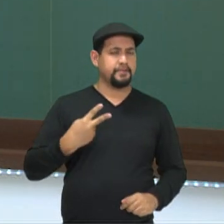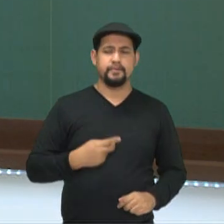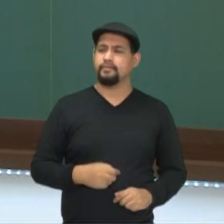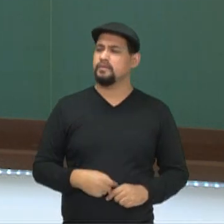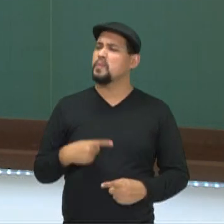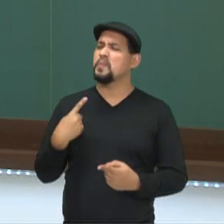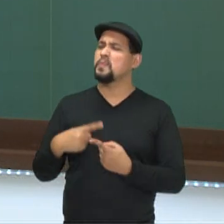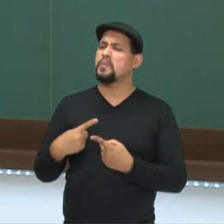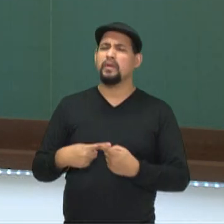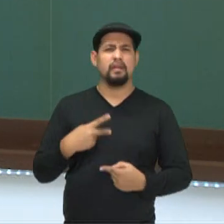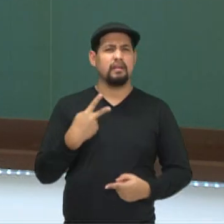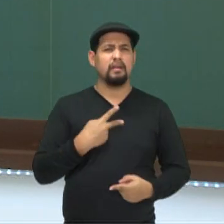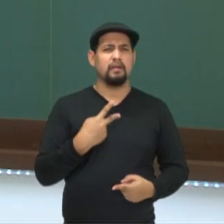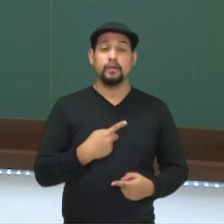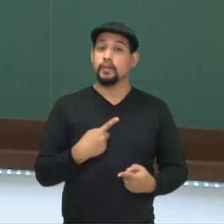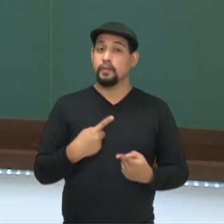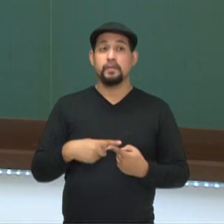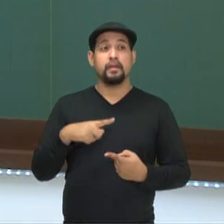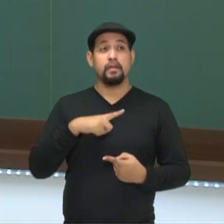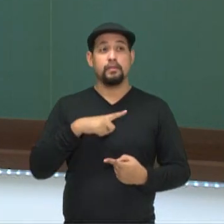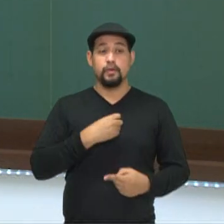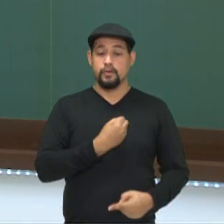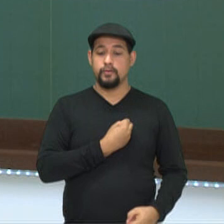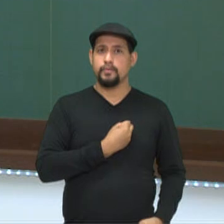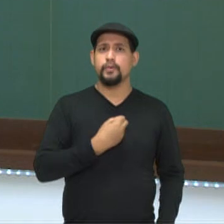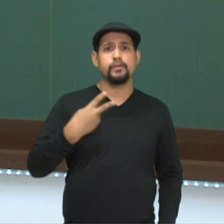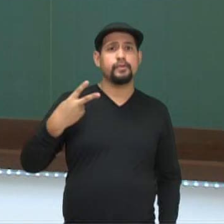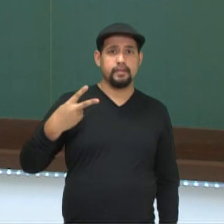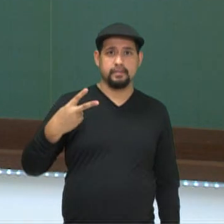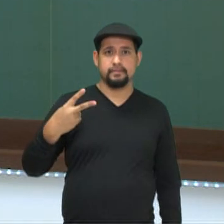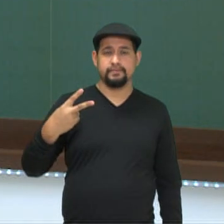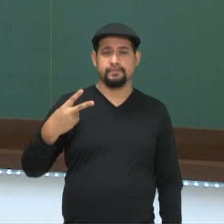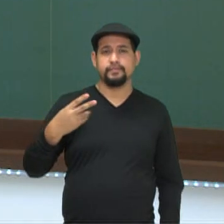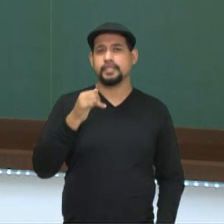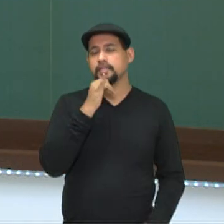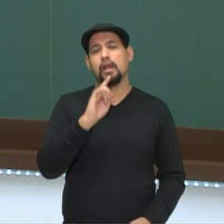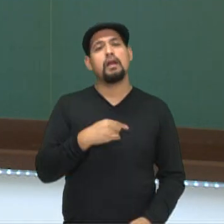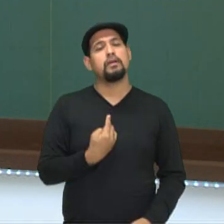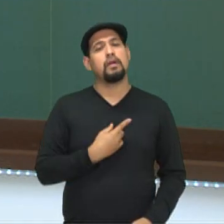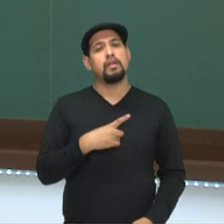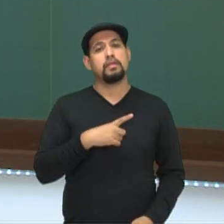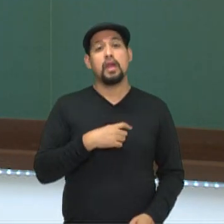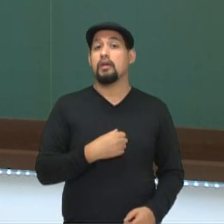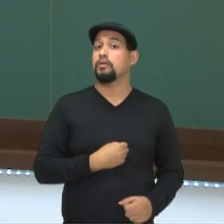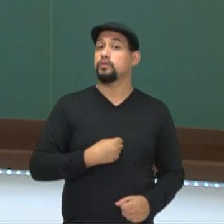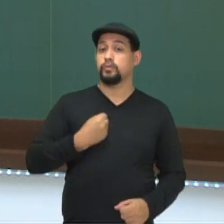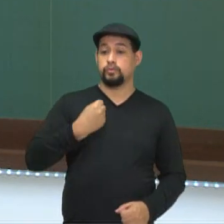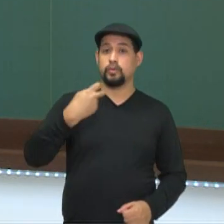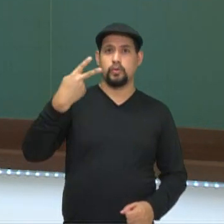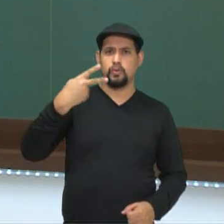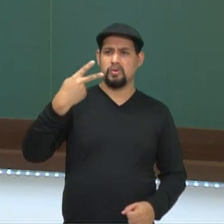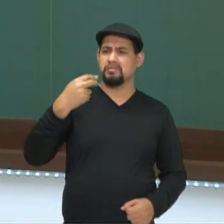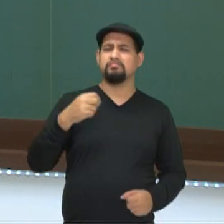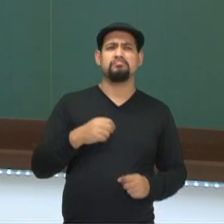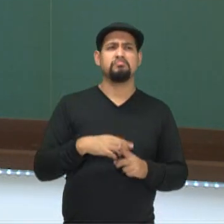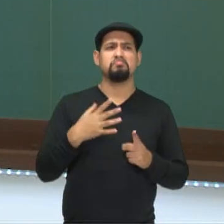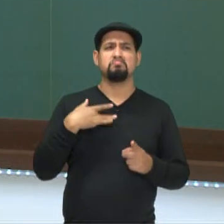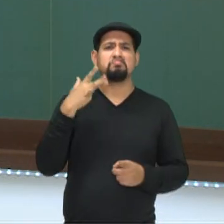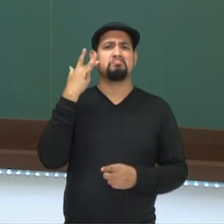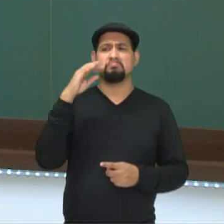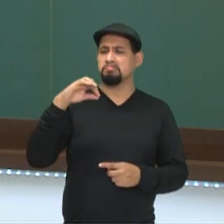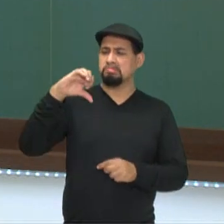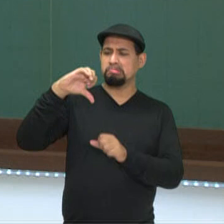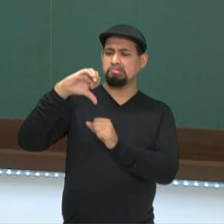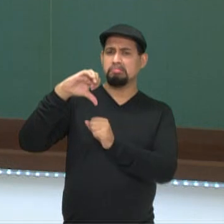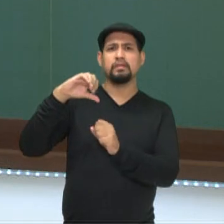uma equação do segundo grau? Porque eu tenho o expoente 2 ali, ó. Então, quando eu tiver o expoente 2 na incógnita, ela não precisa